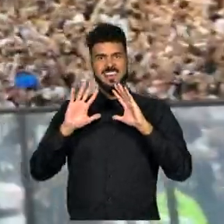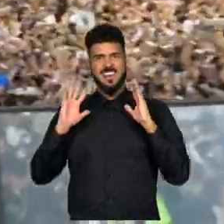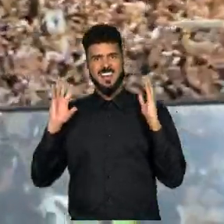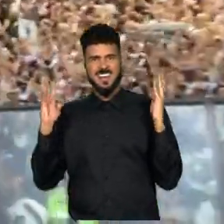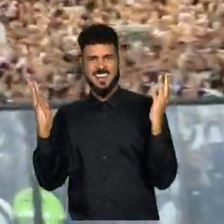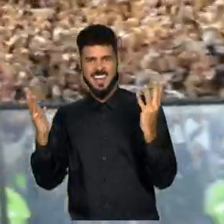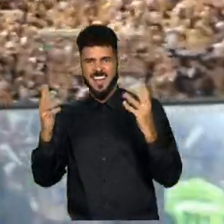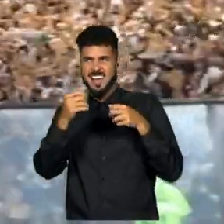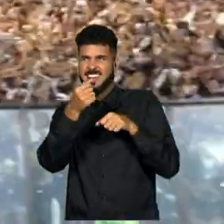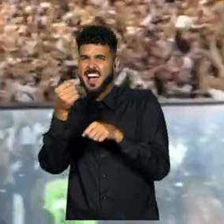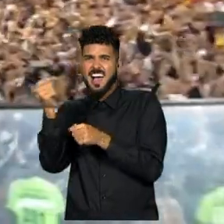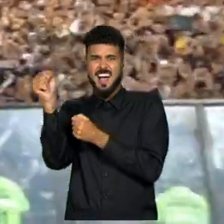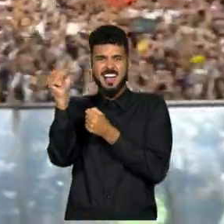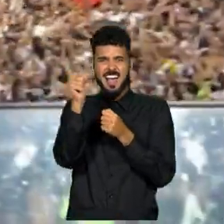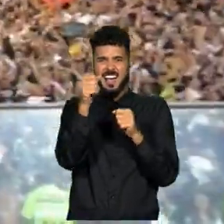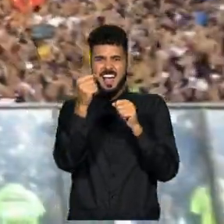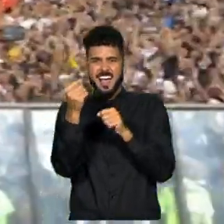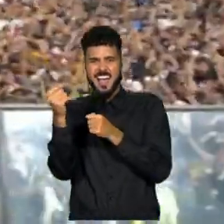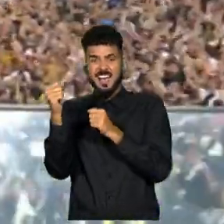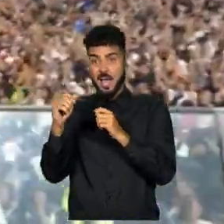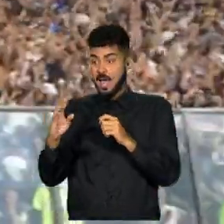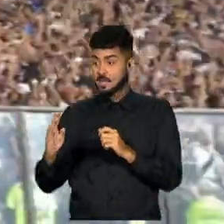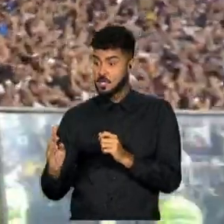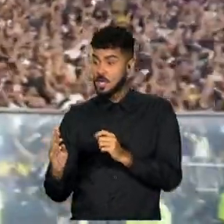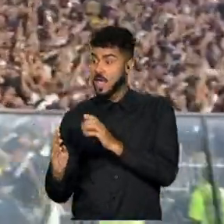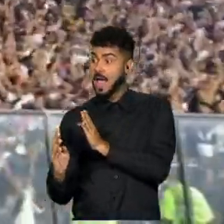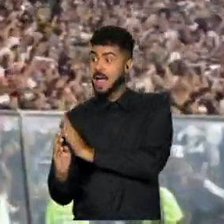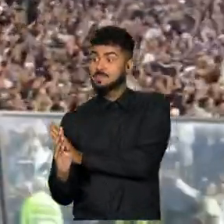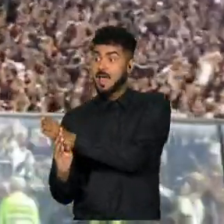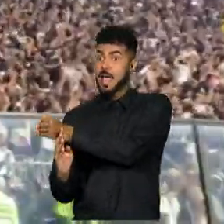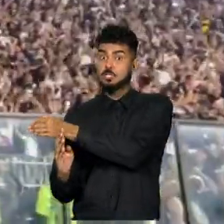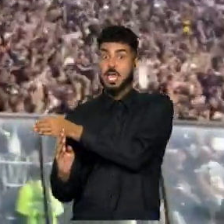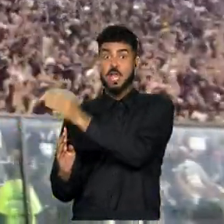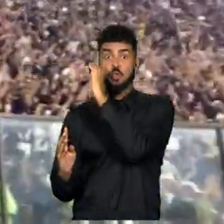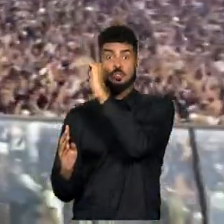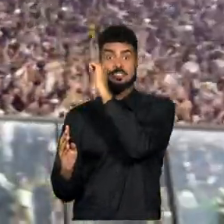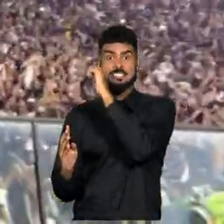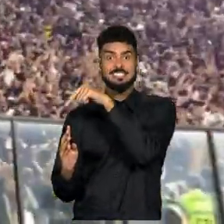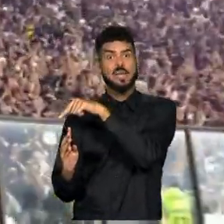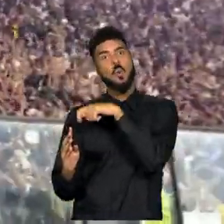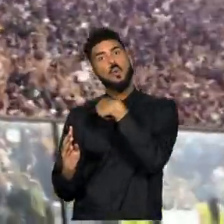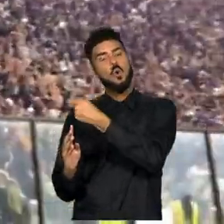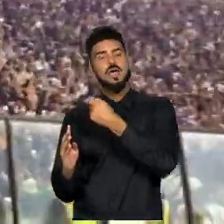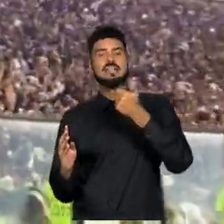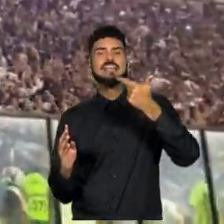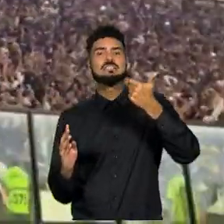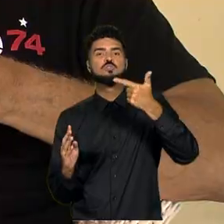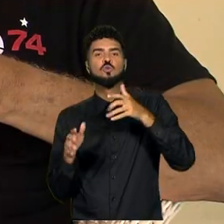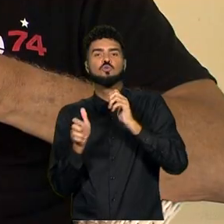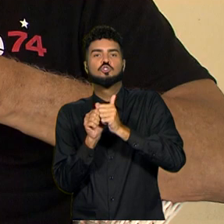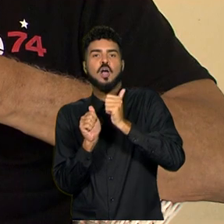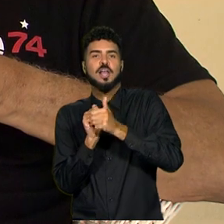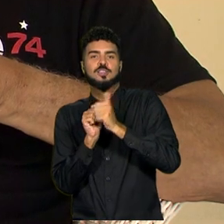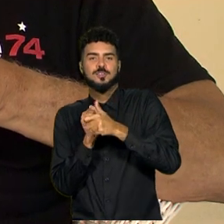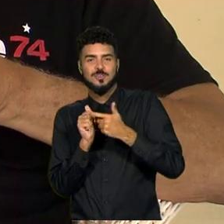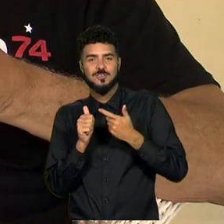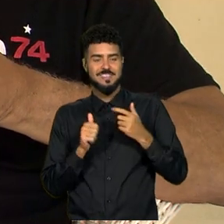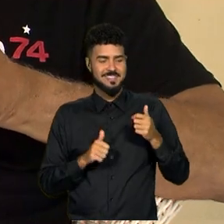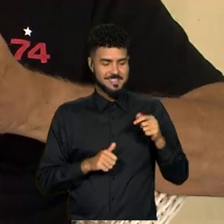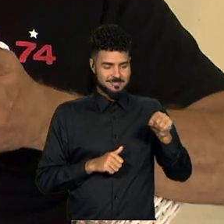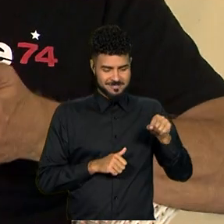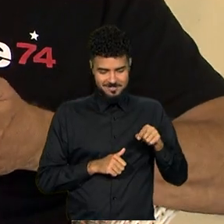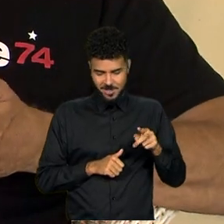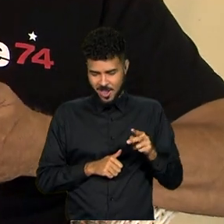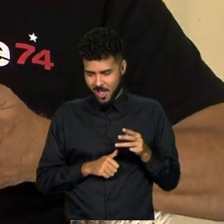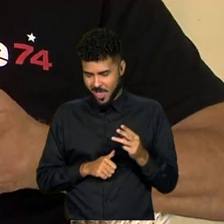uma espécie de reverência, fica a torcida, o 12º jogador Cruz Maltino. Você entra na história